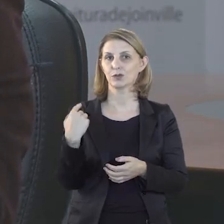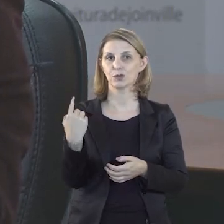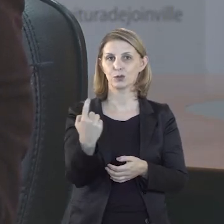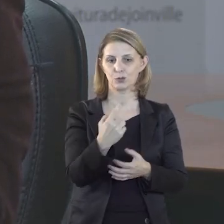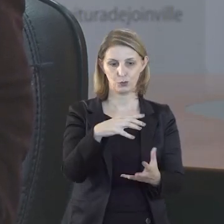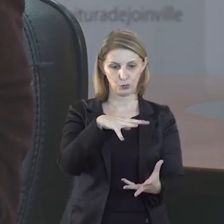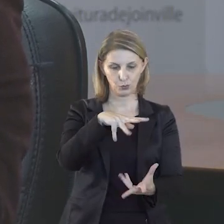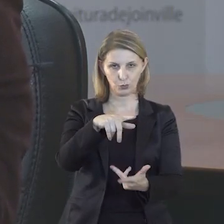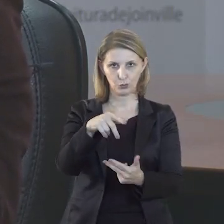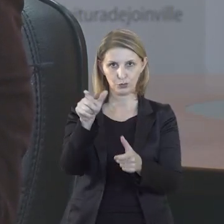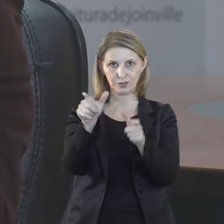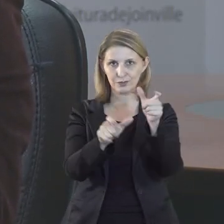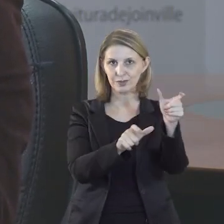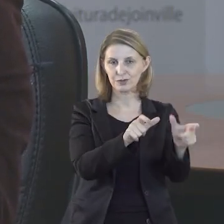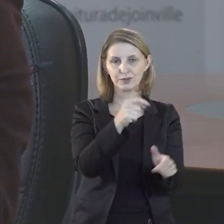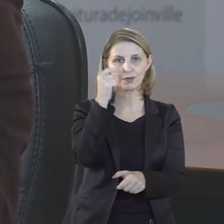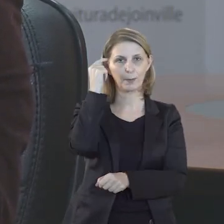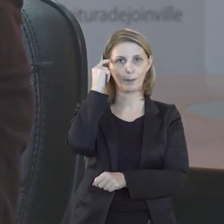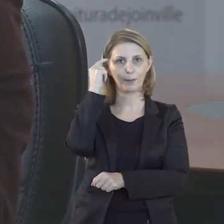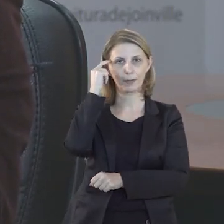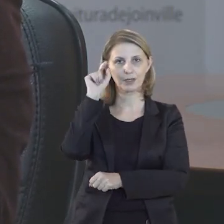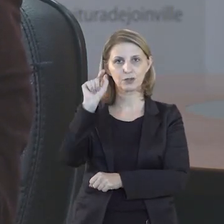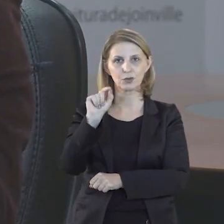pensar algum conceito,